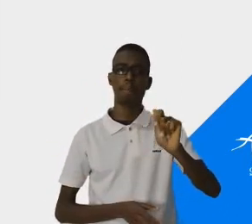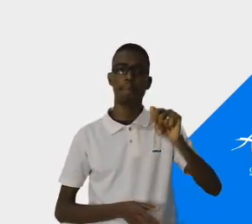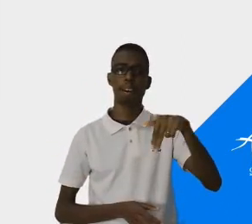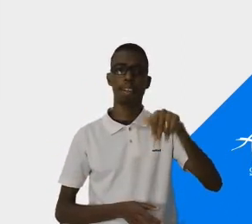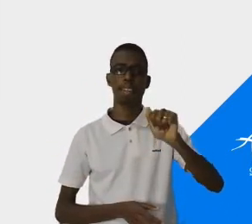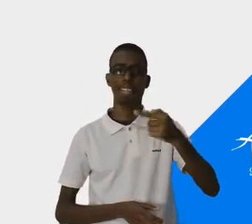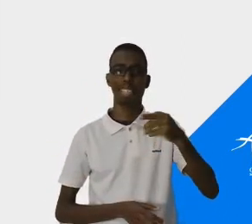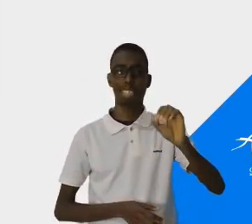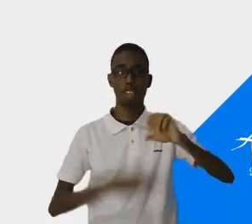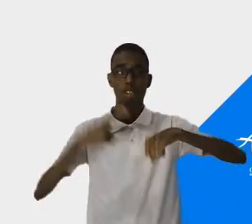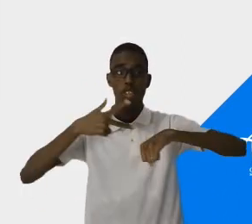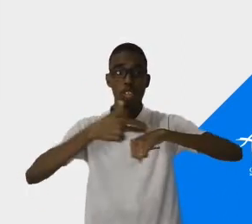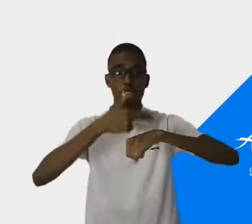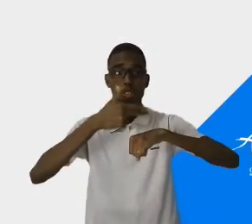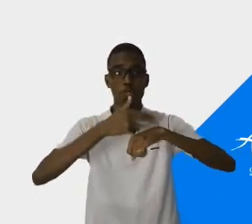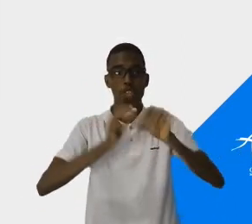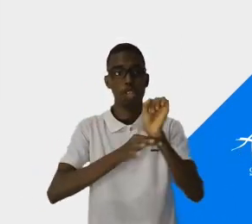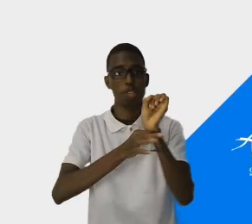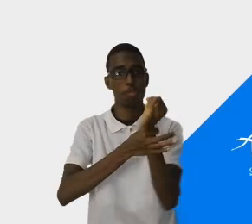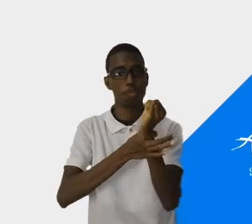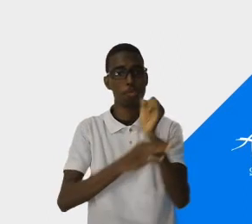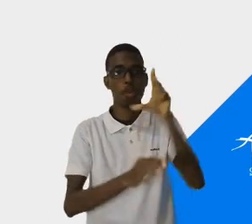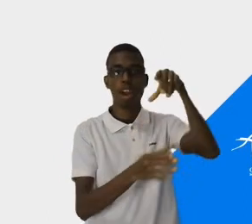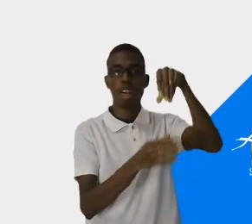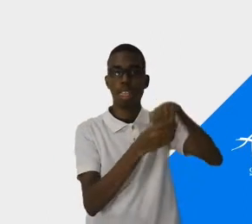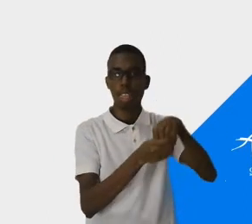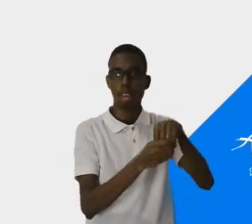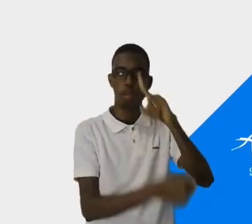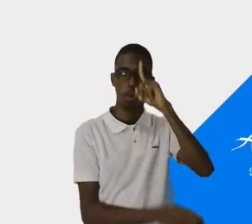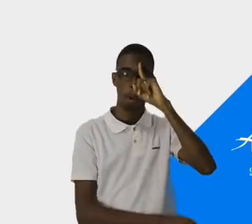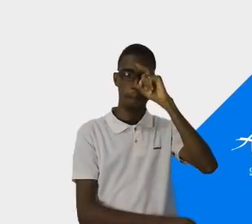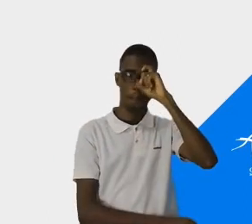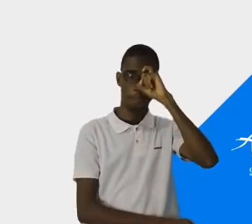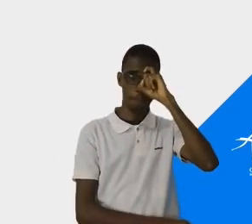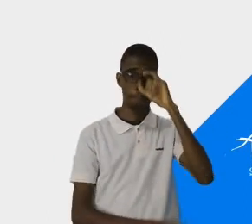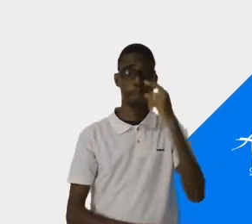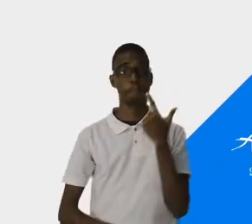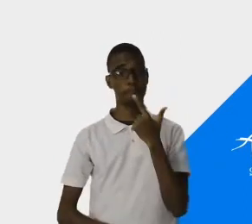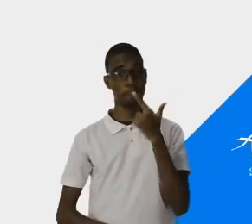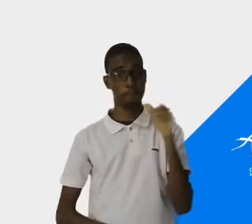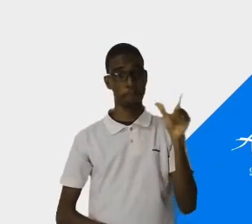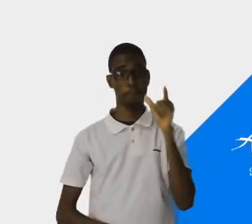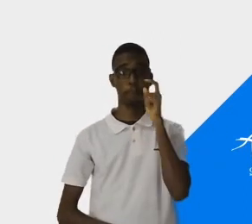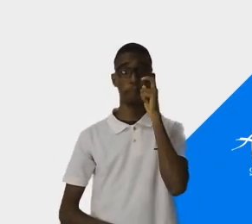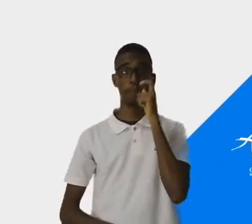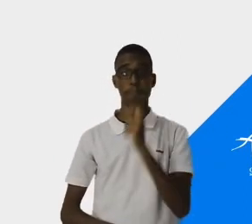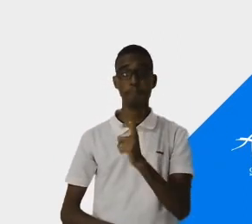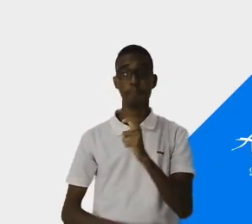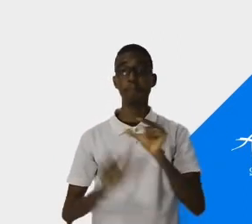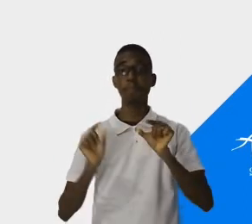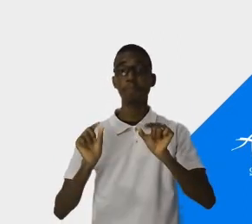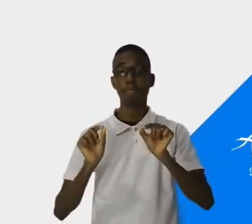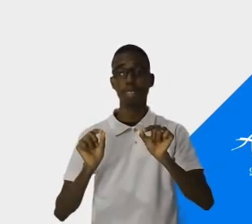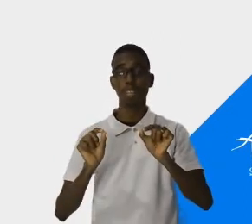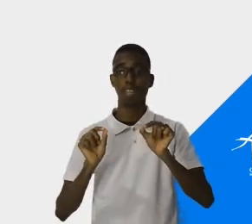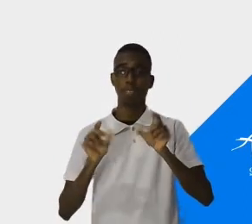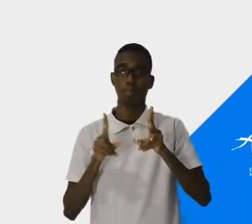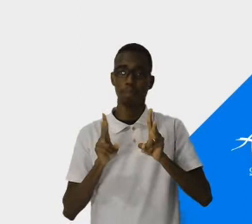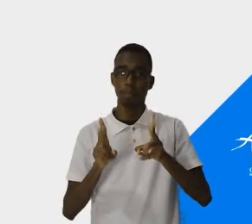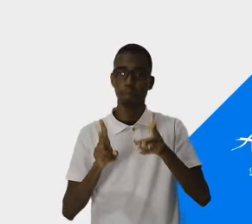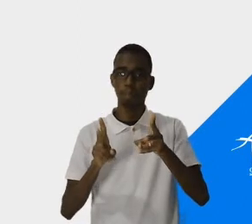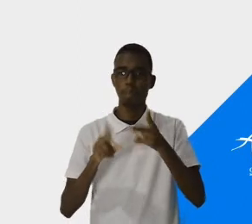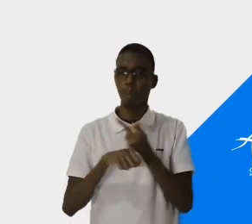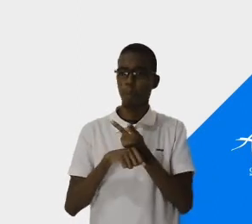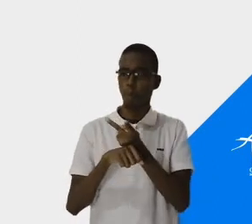hospital, Outro aspecto bem interessante é a eterna busca que o homem teve